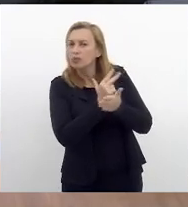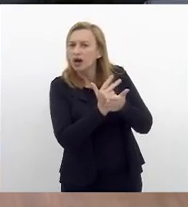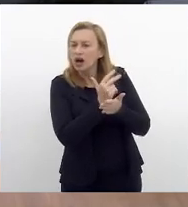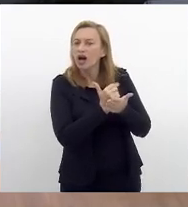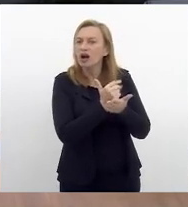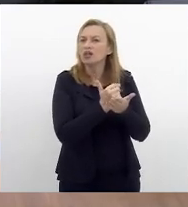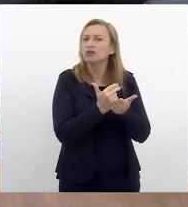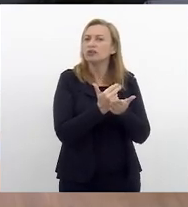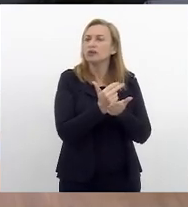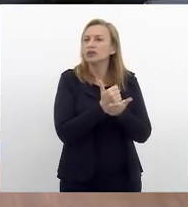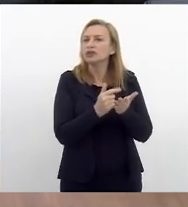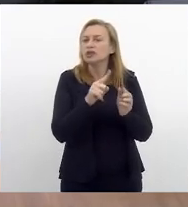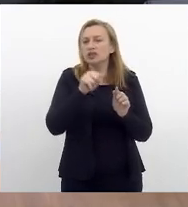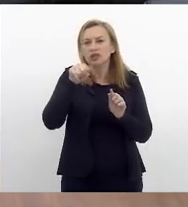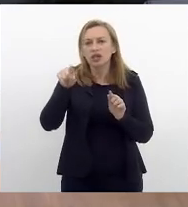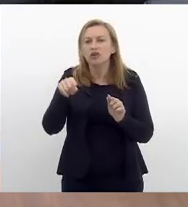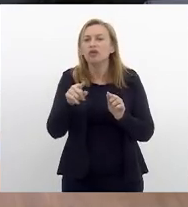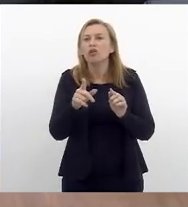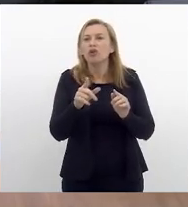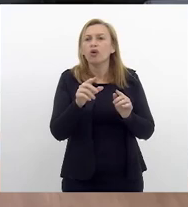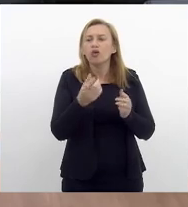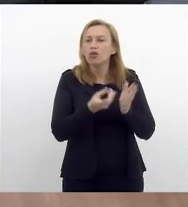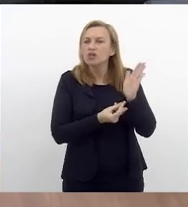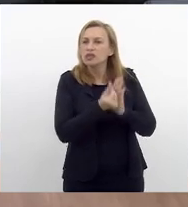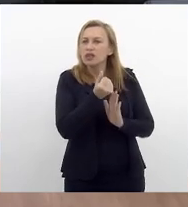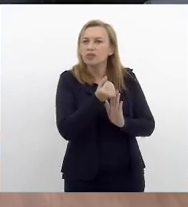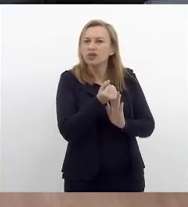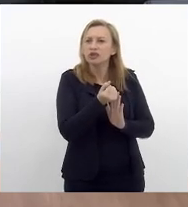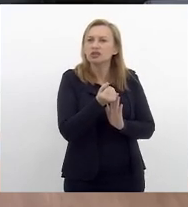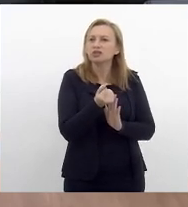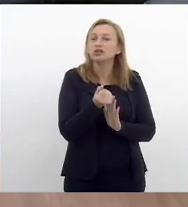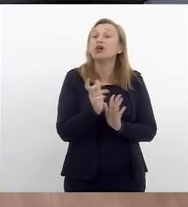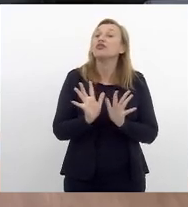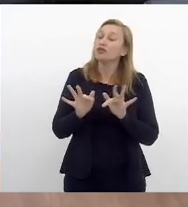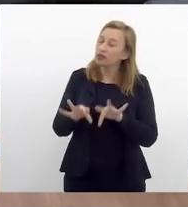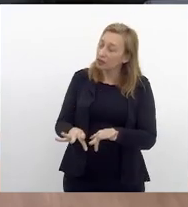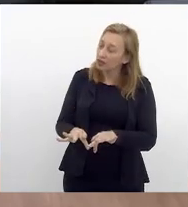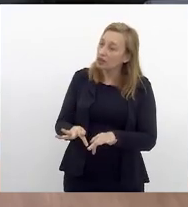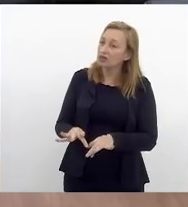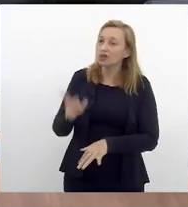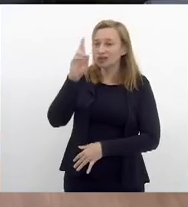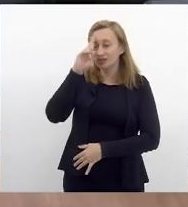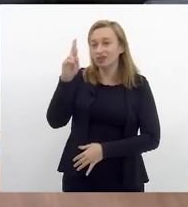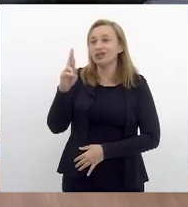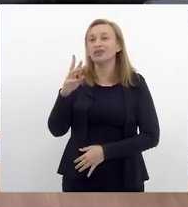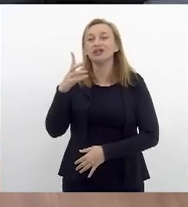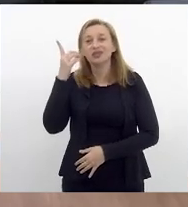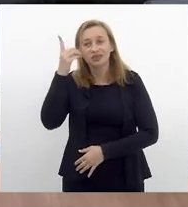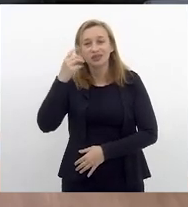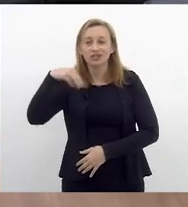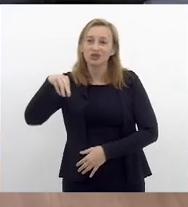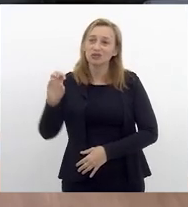gráficos, orçamentos dos termos do contrato. Deputado Mink, para concluir, por favor.